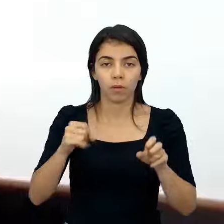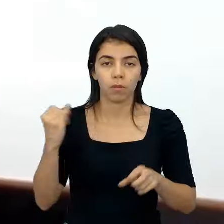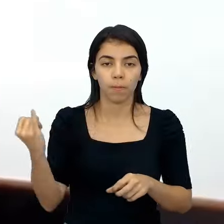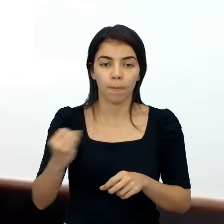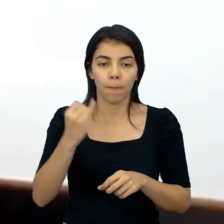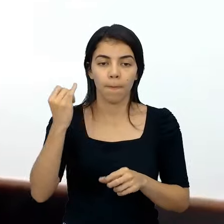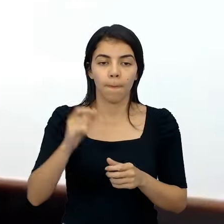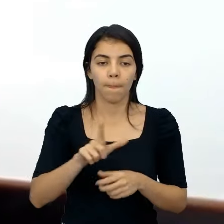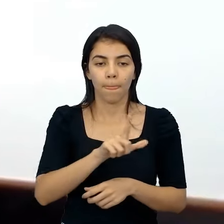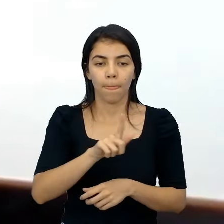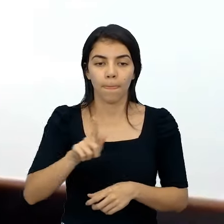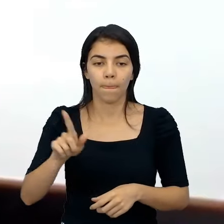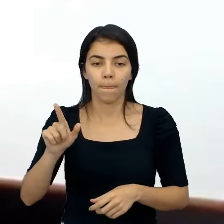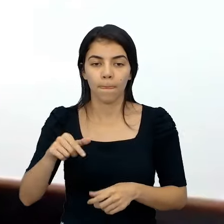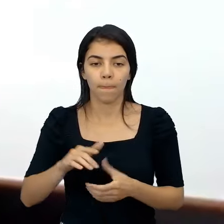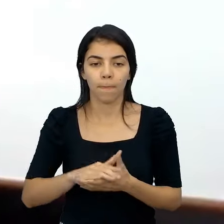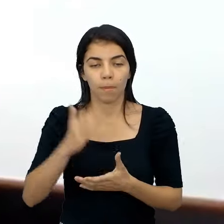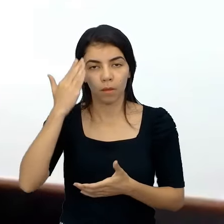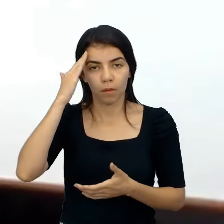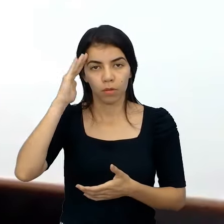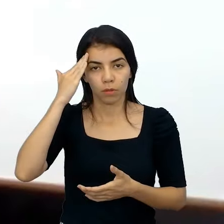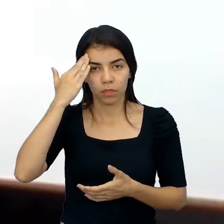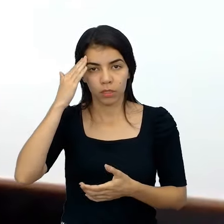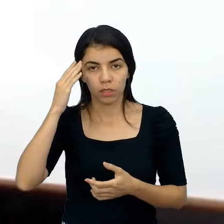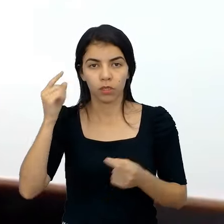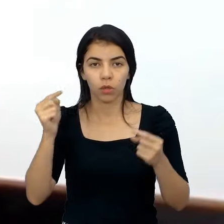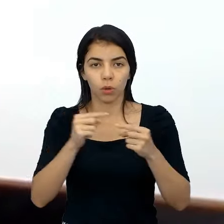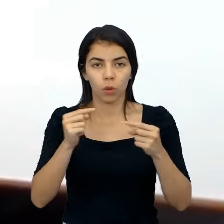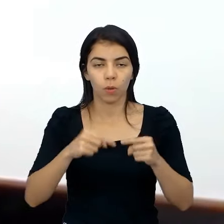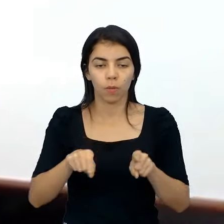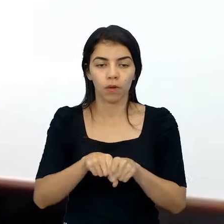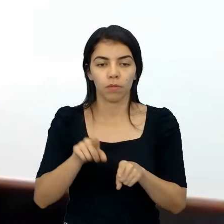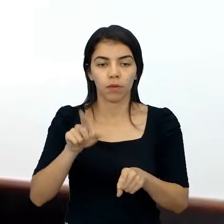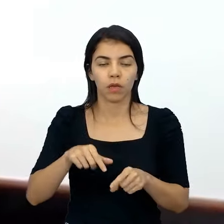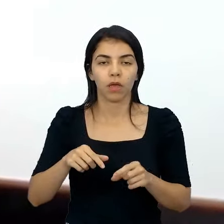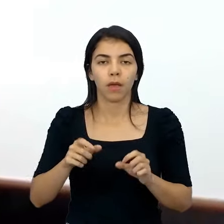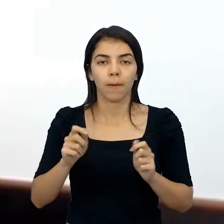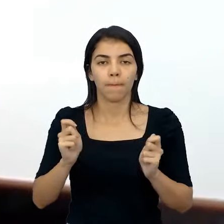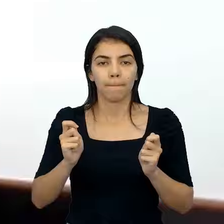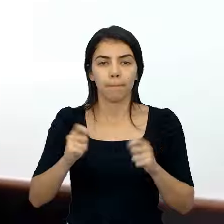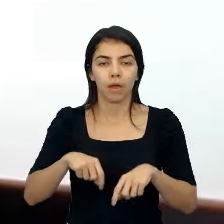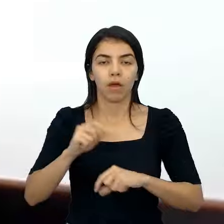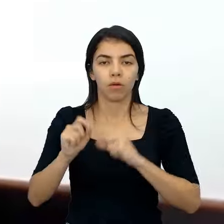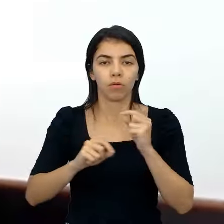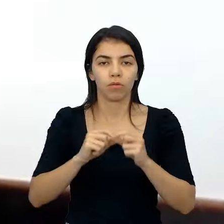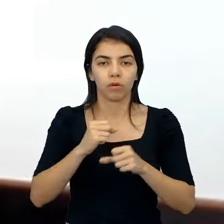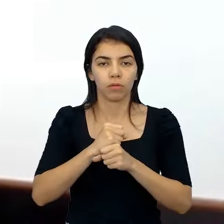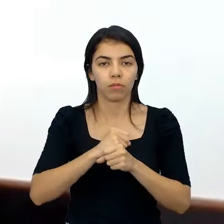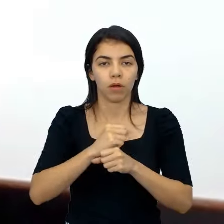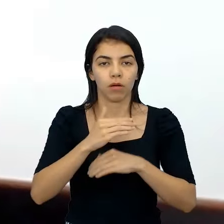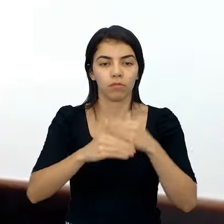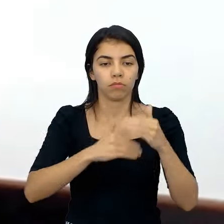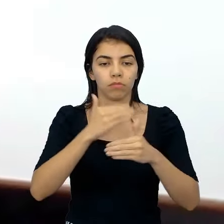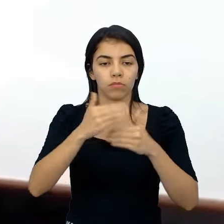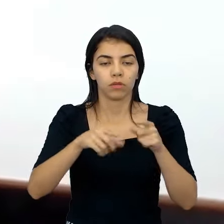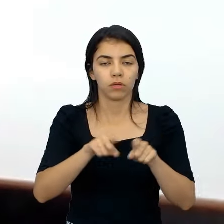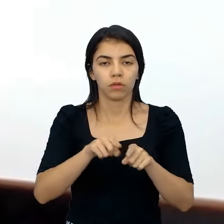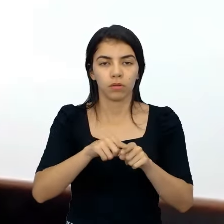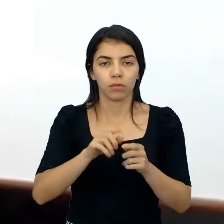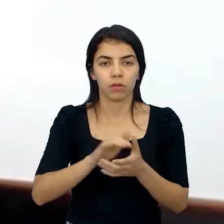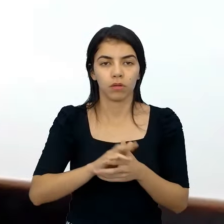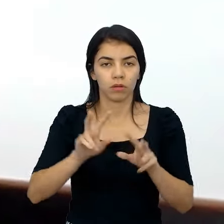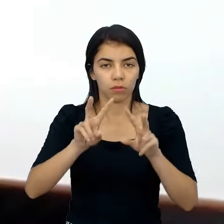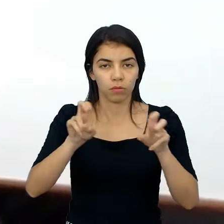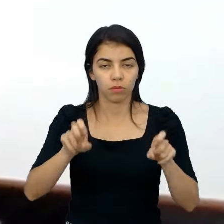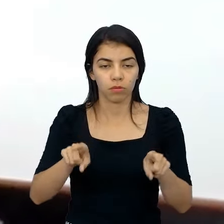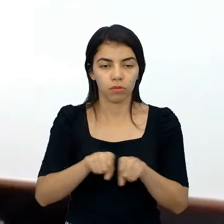marcas linguísticas da coesão e da coerência estão, de certa forma, permitindo a construção da progressão temática,